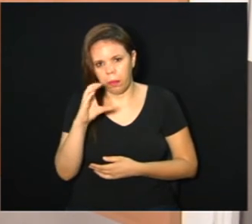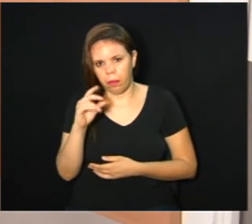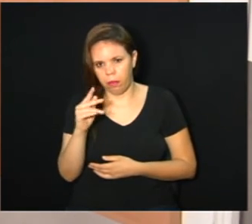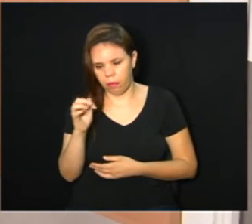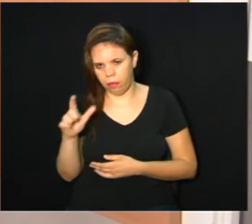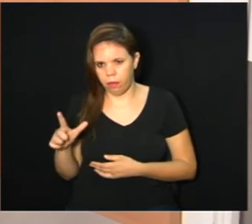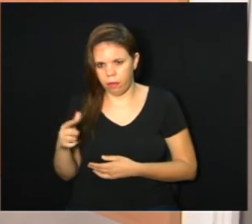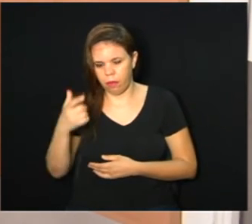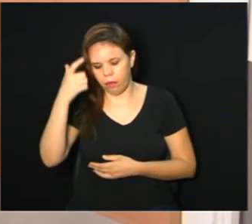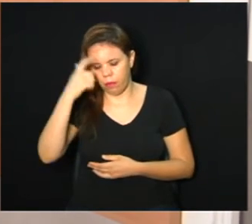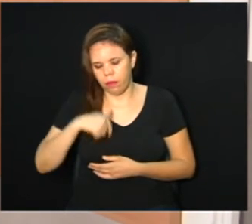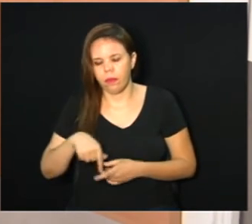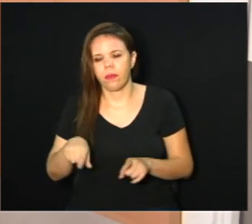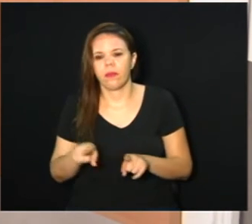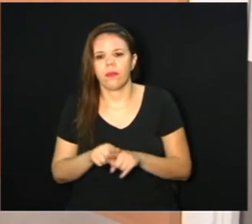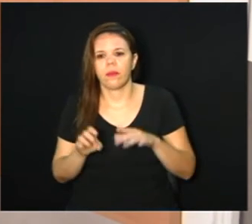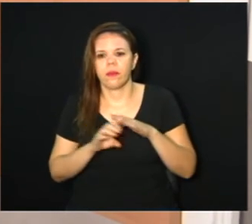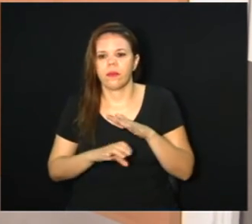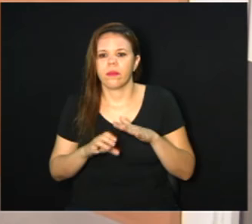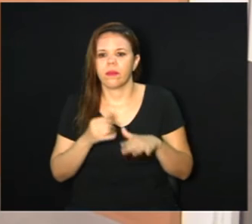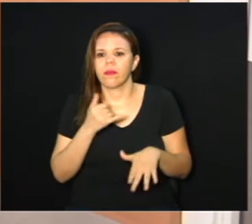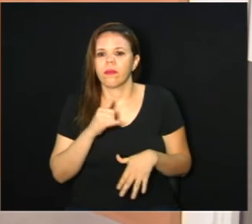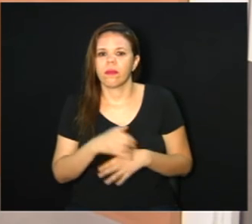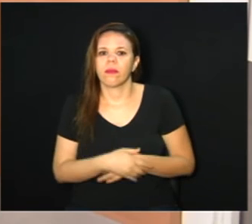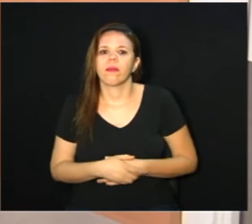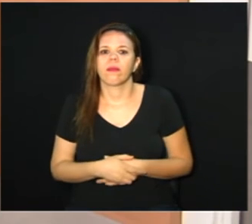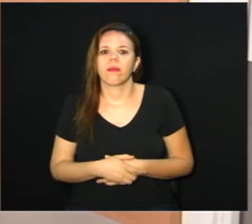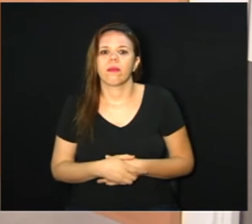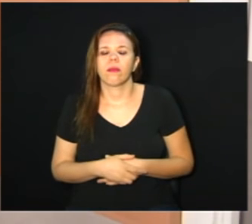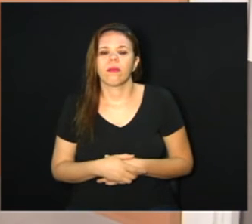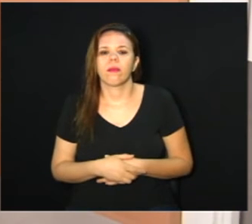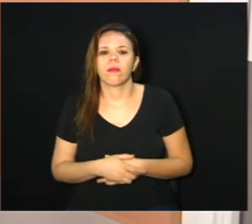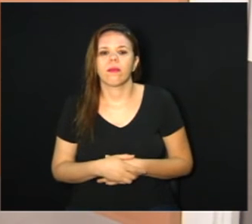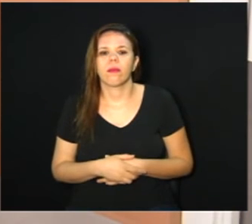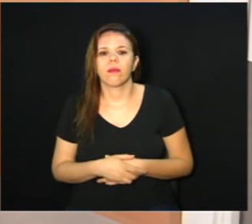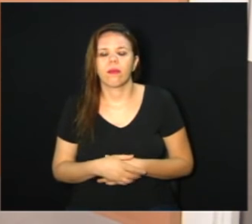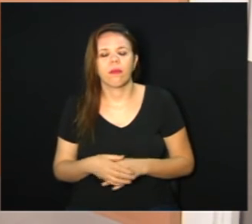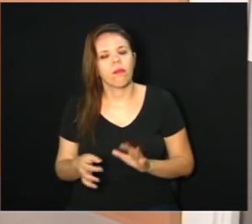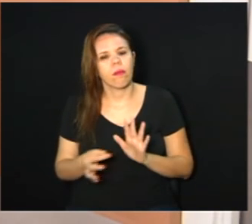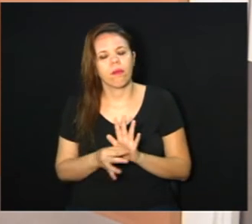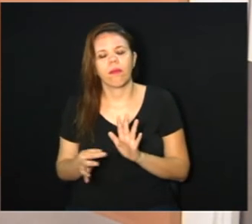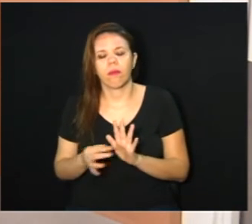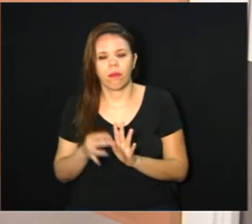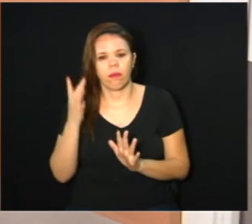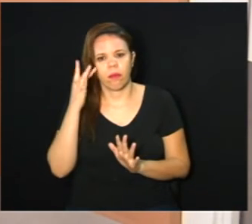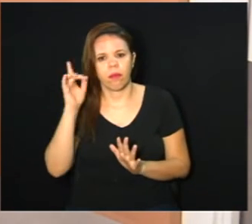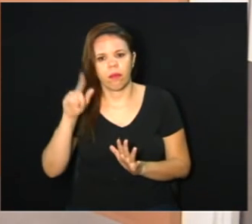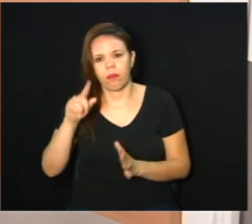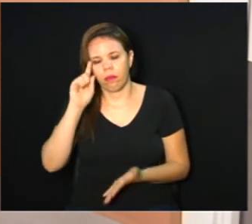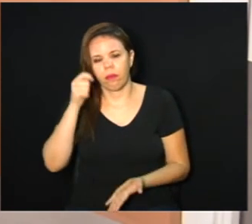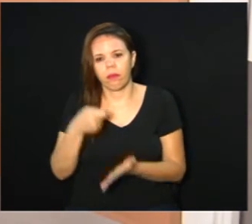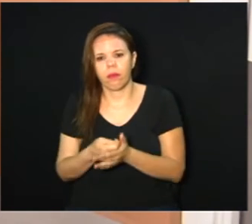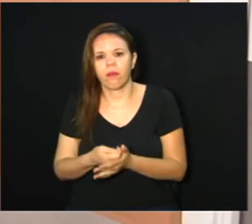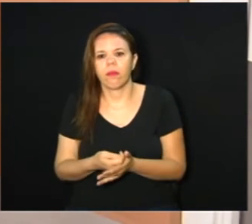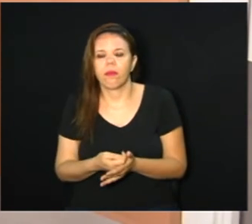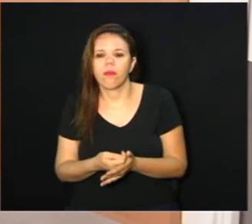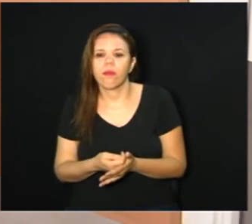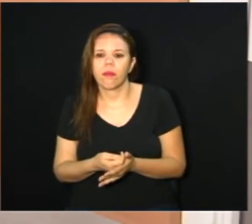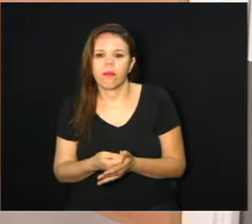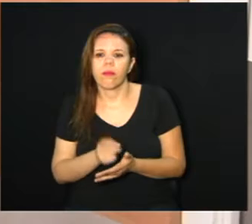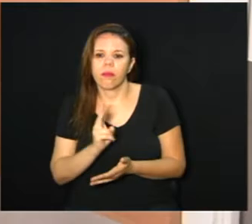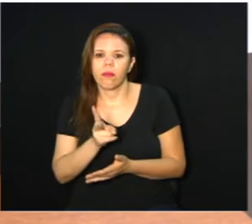CPFL, eu também vejo que é um caminho que é sem volta, né? Eu acho que a parte